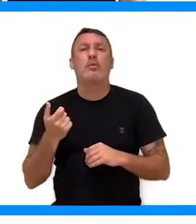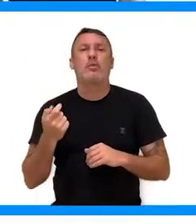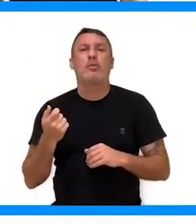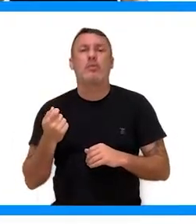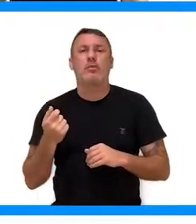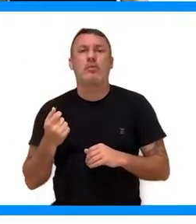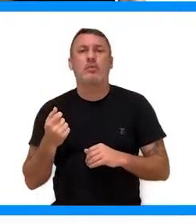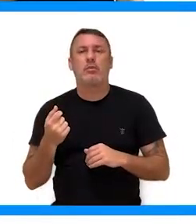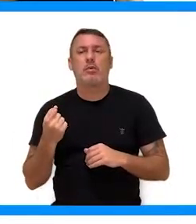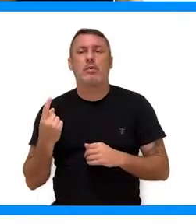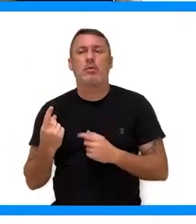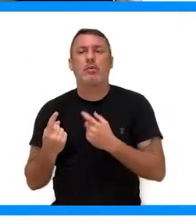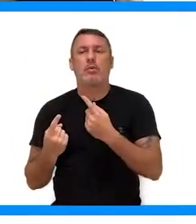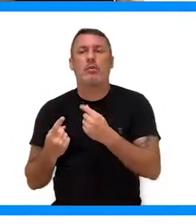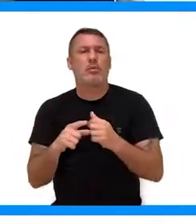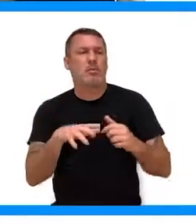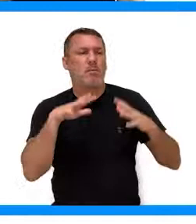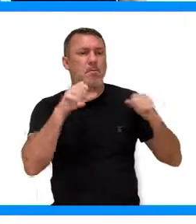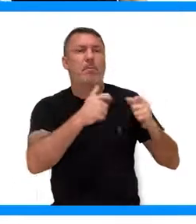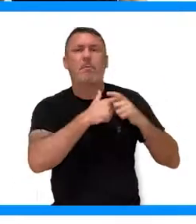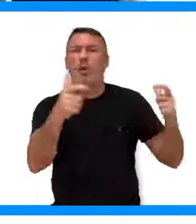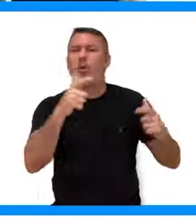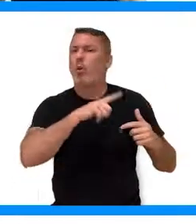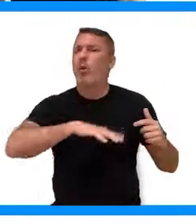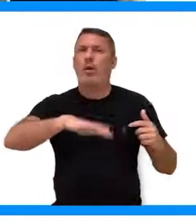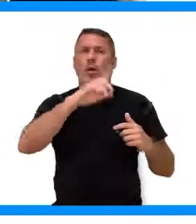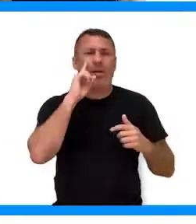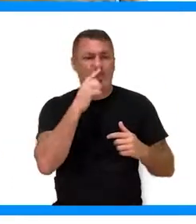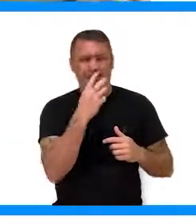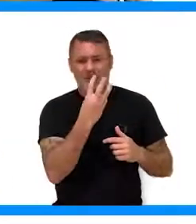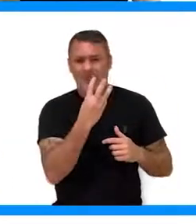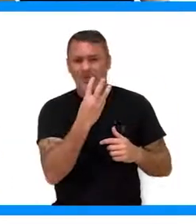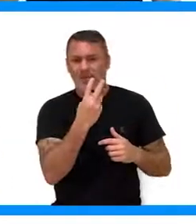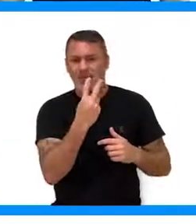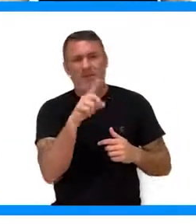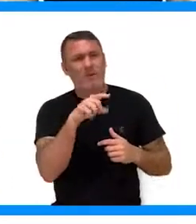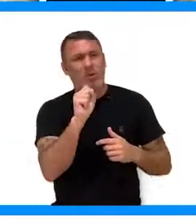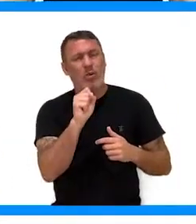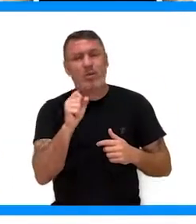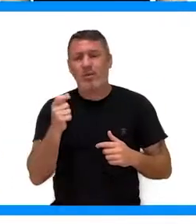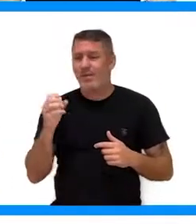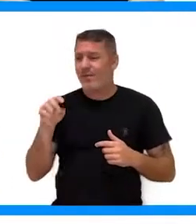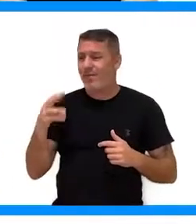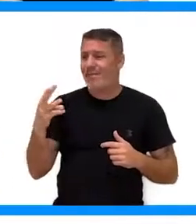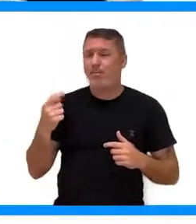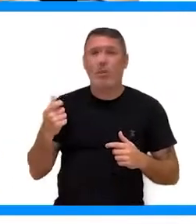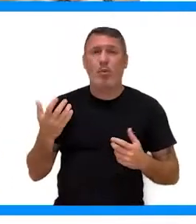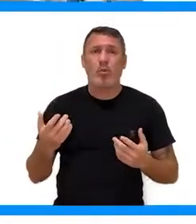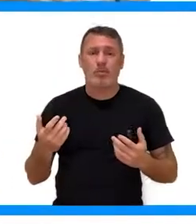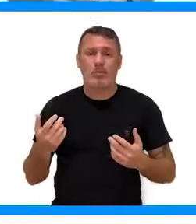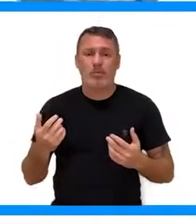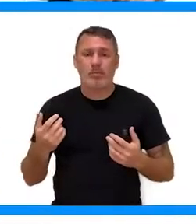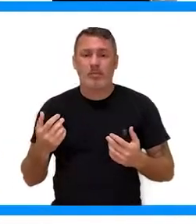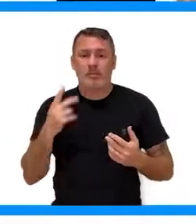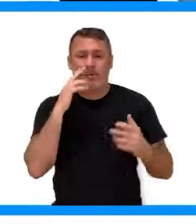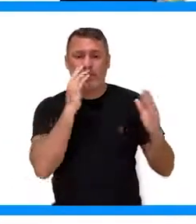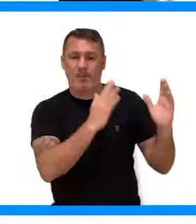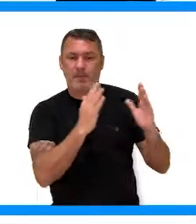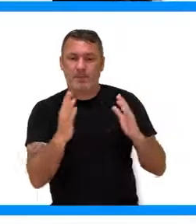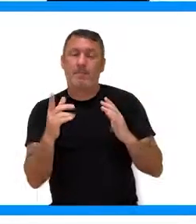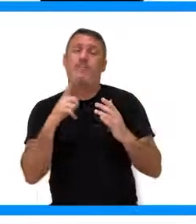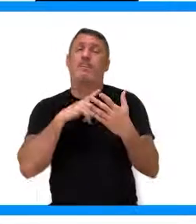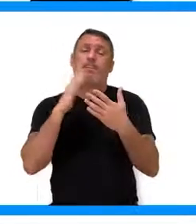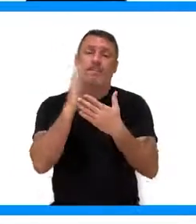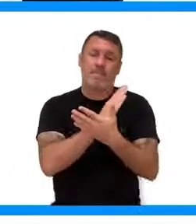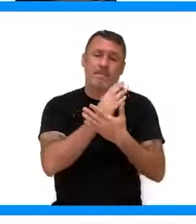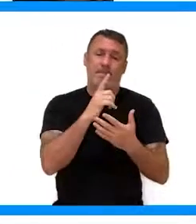pouquíssimas pessoas, poderosos proprietários latifundiários, por exemplo. Talvez muitos